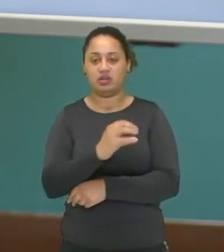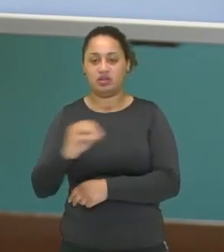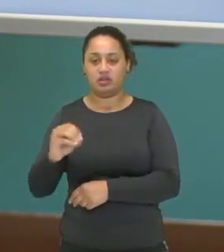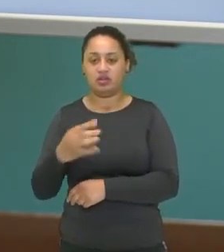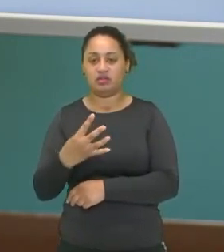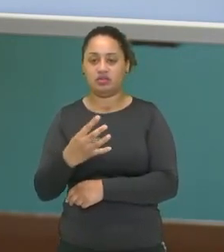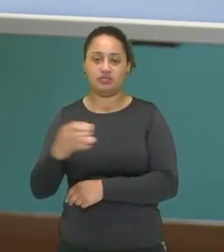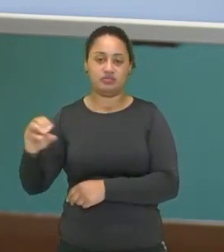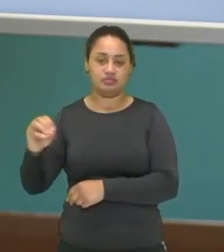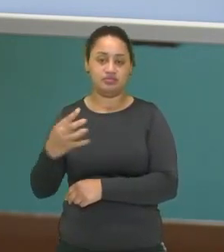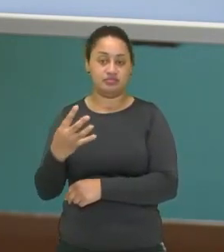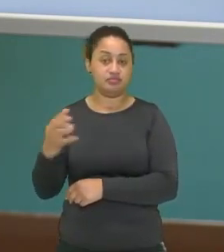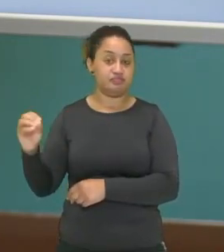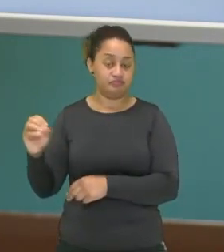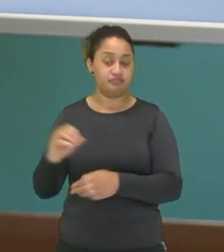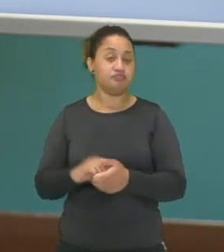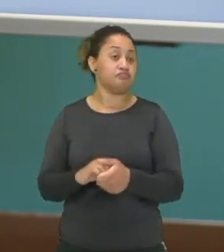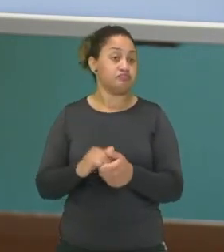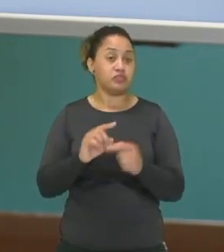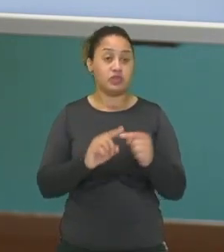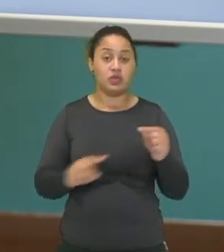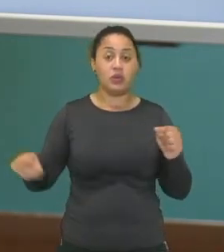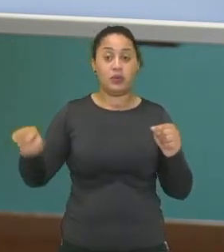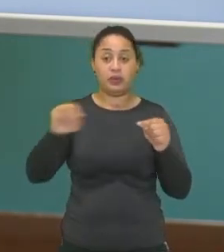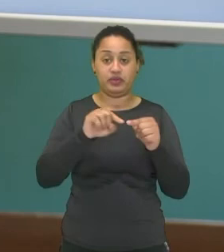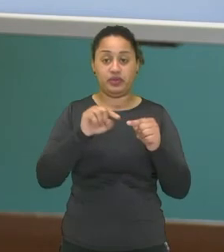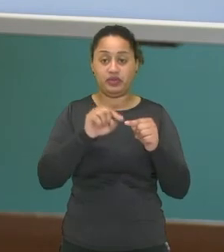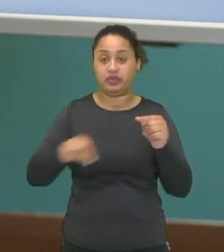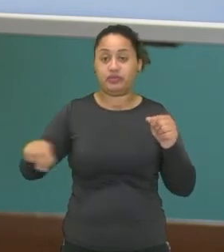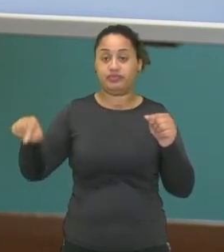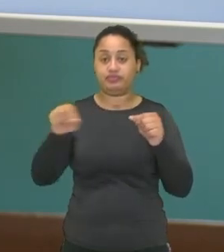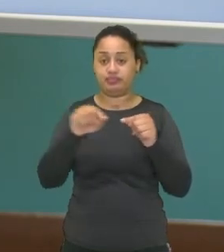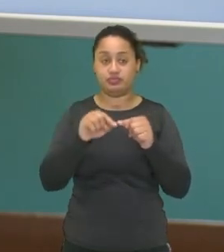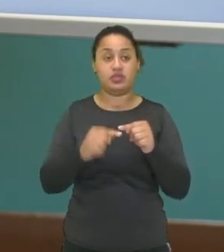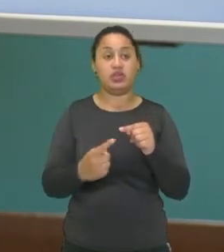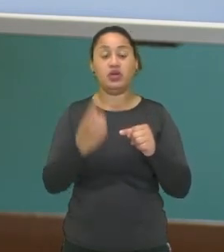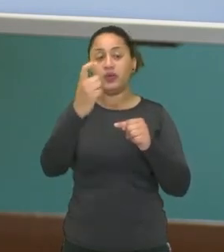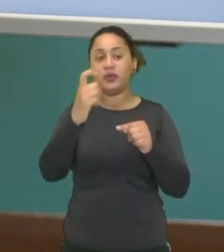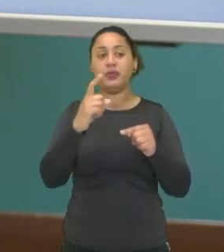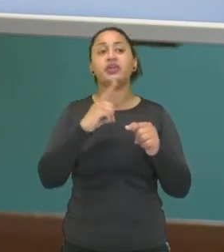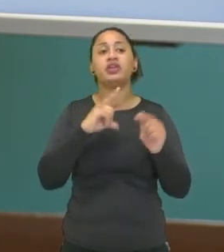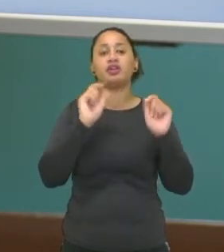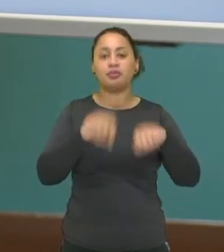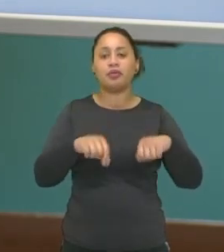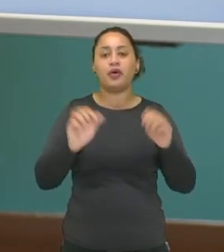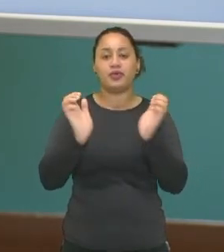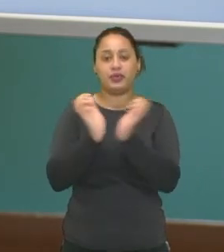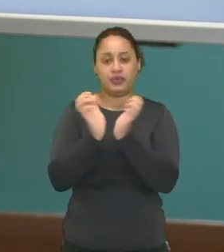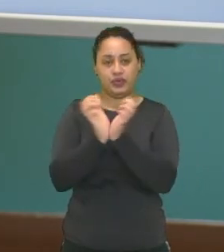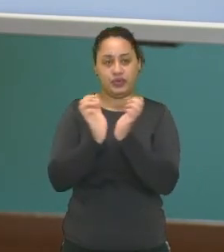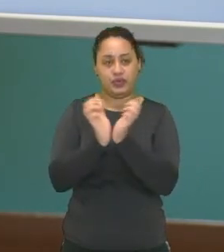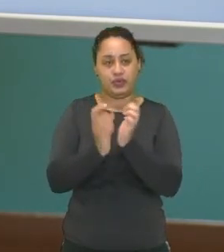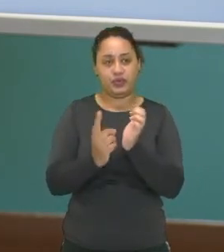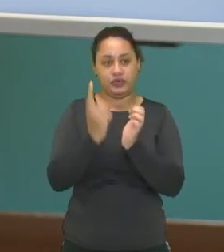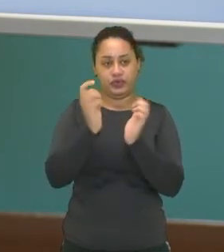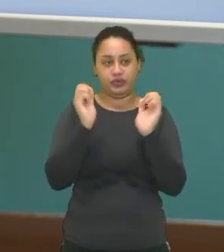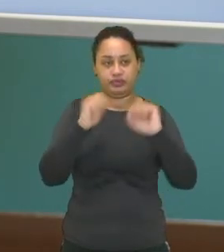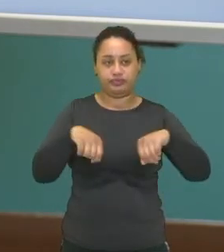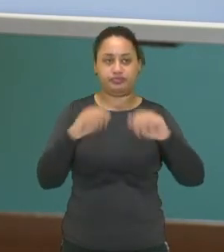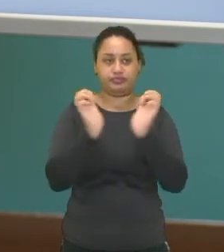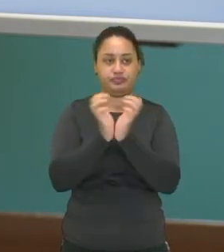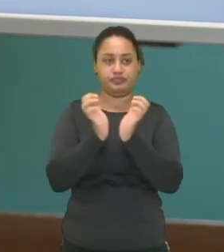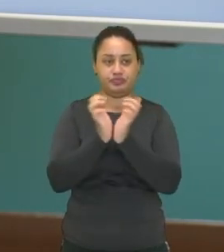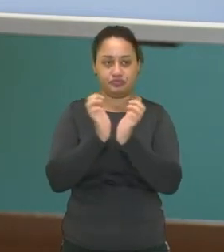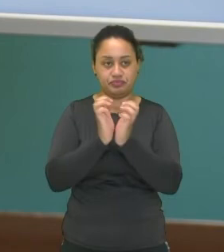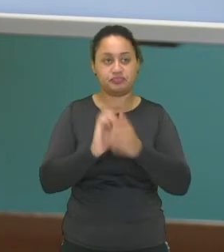pista, ou seja, cada atleta vai dar uma volta, tá? São as únicas provas por equipes, como eu falei para você. Cada